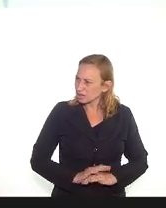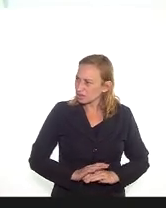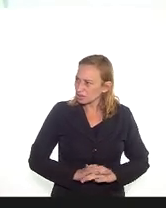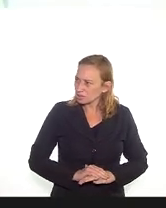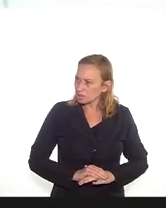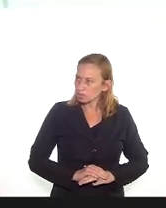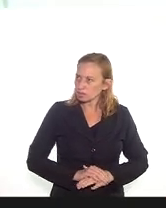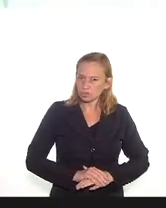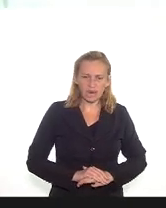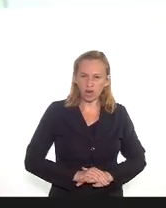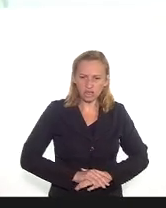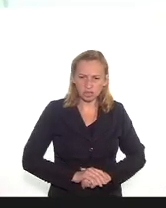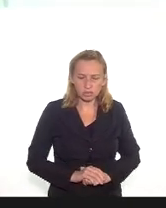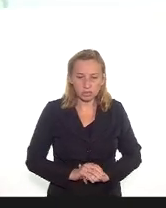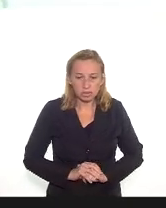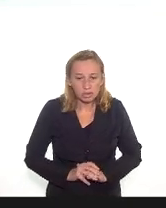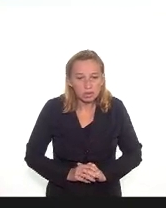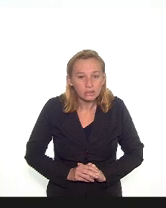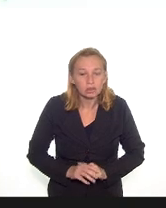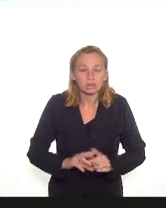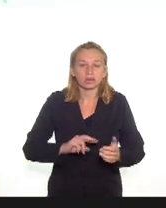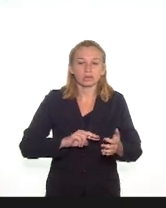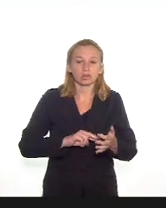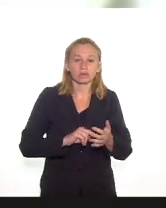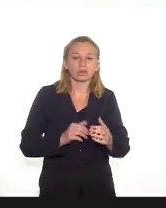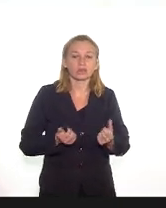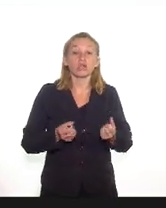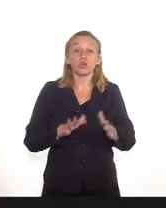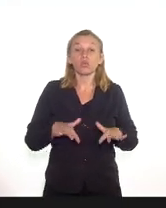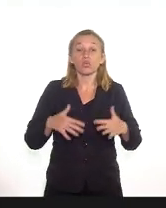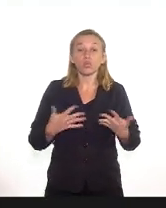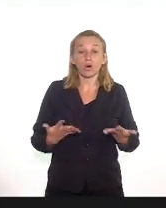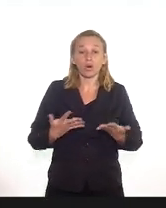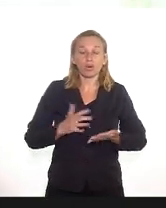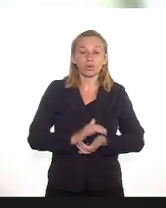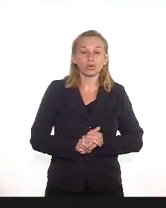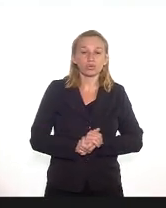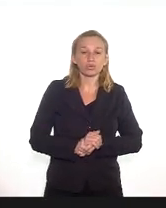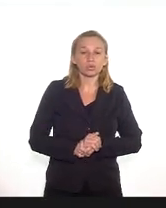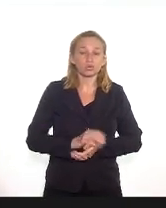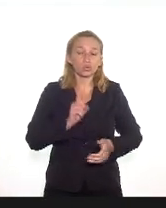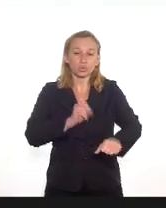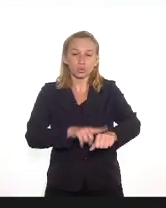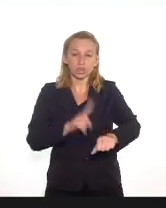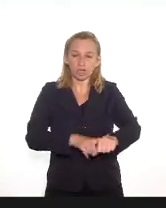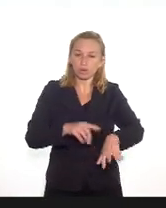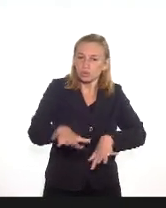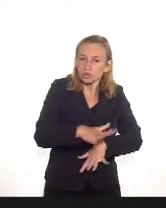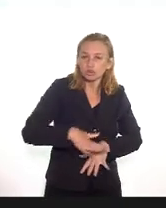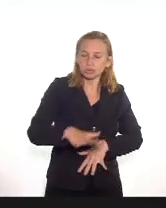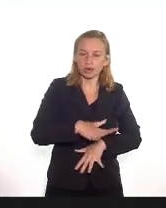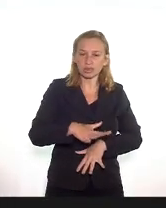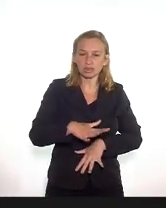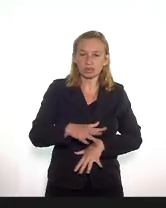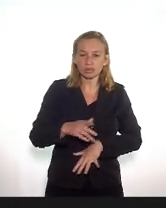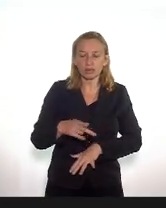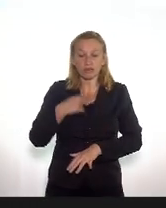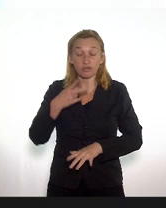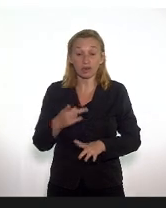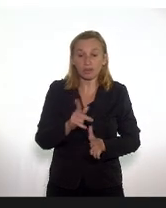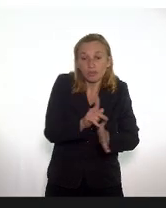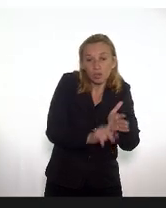assessoria jurídica da Fundação CCERJ, de interpretação de qual seria o tempo, o espaço-tempo de uma palavra